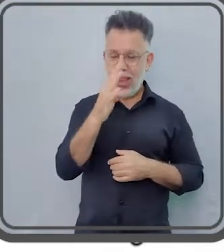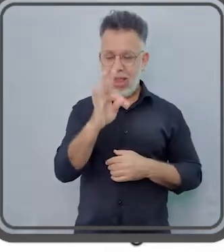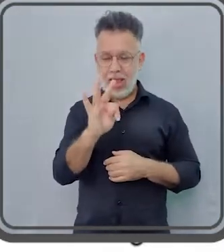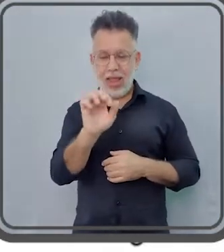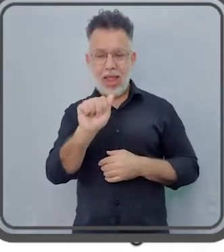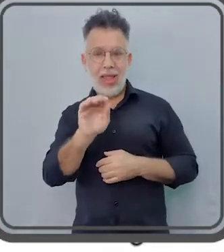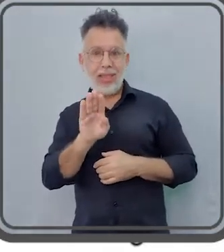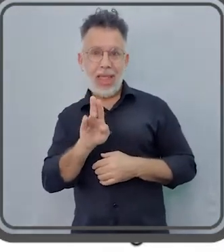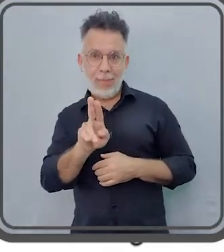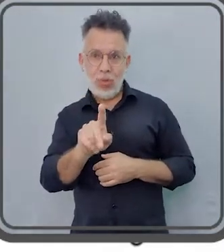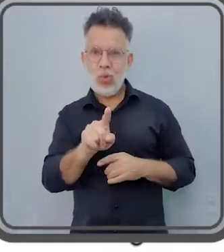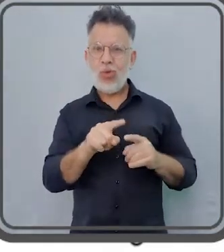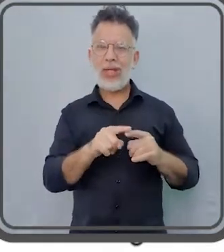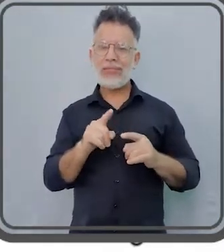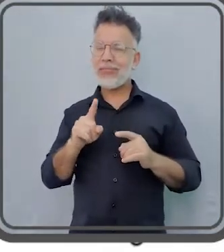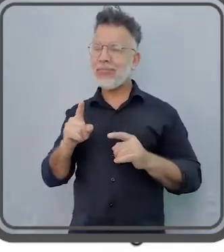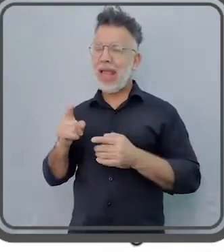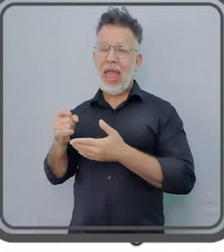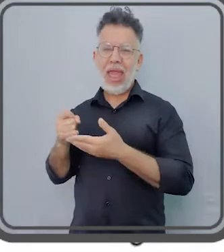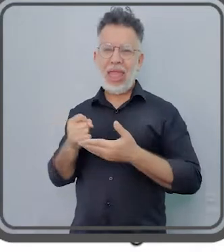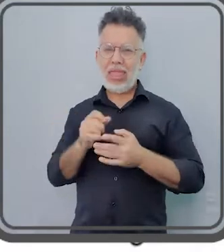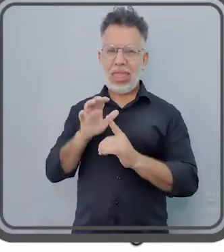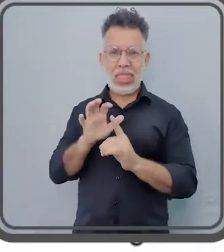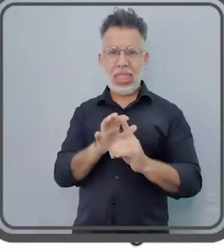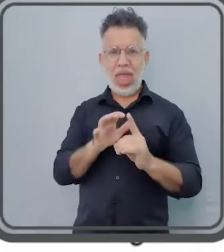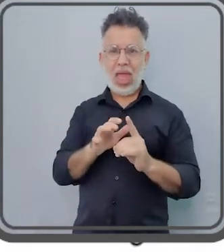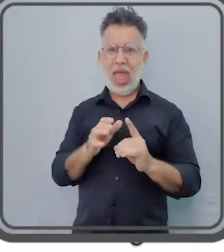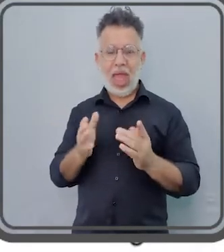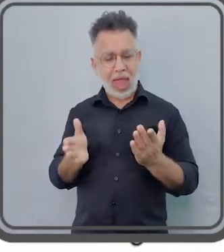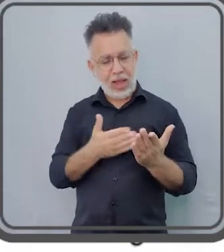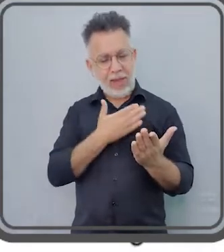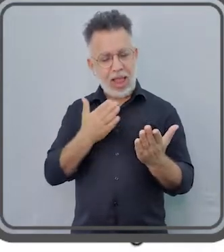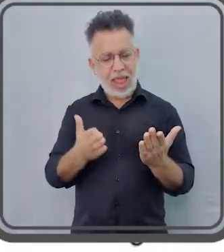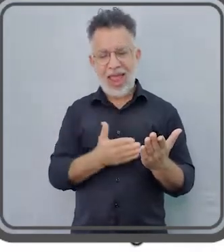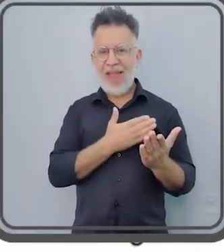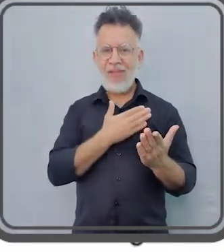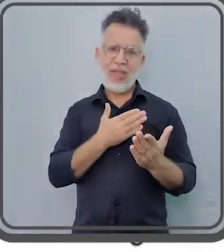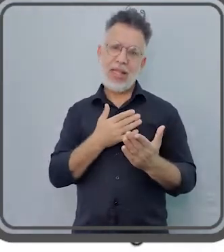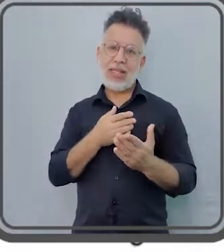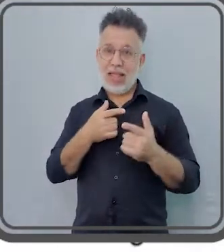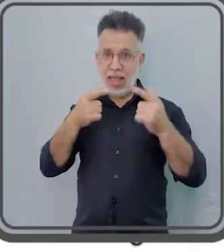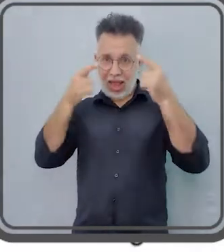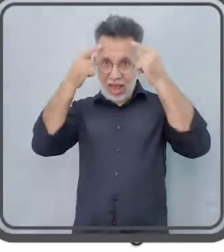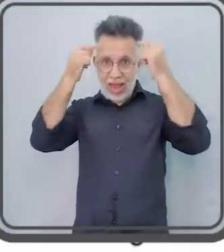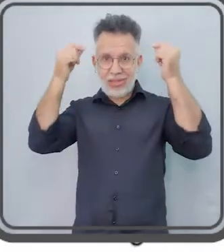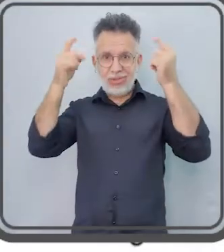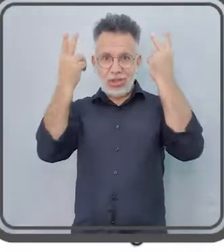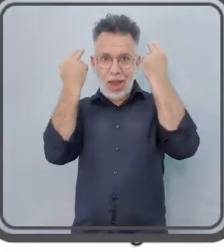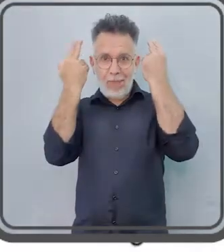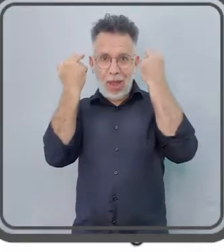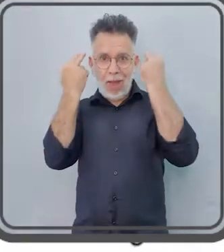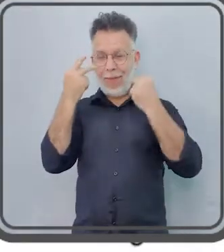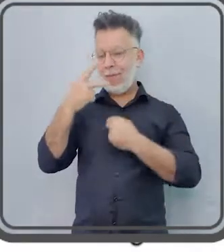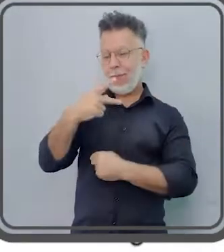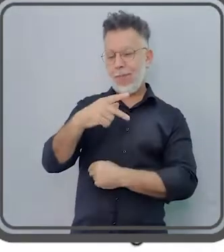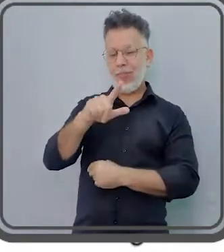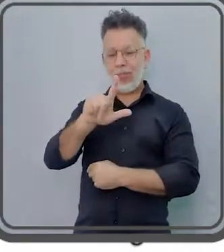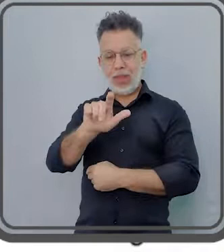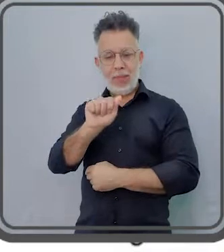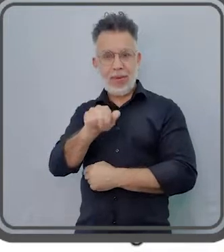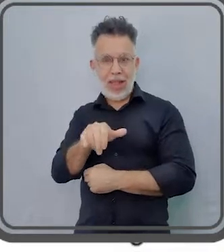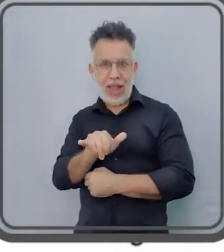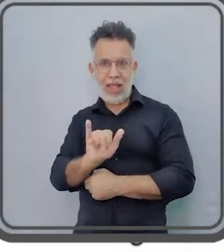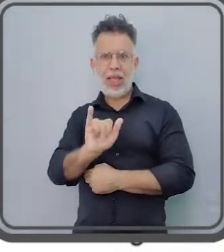A gente é forjado aí pela revista Playboy, pelas mulheres, enfim, a gente sabe que o mundo ele fala mais da sexualidade masculina do que a